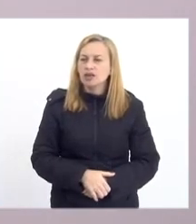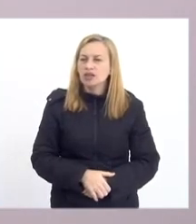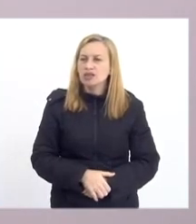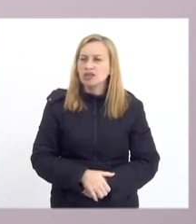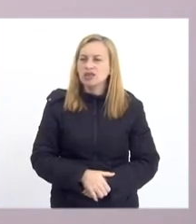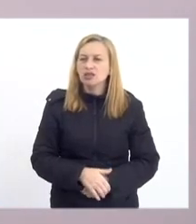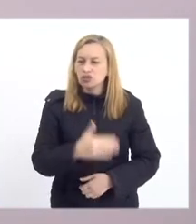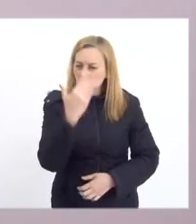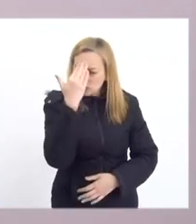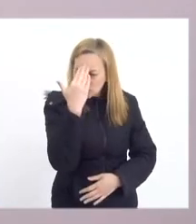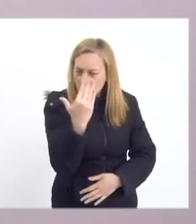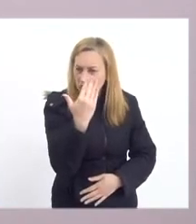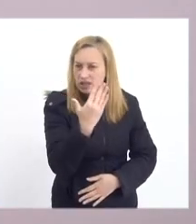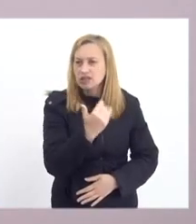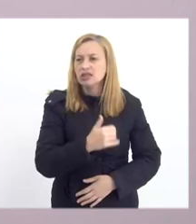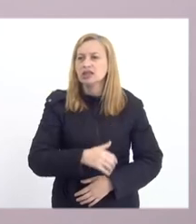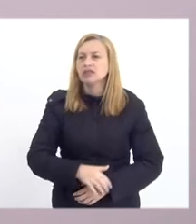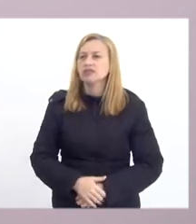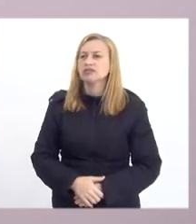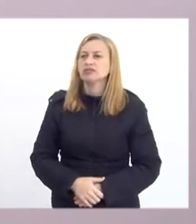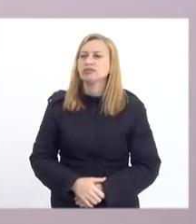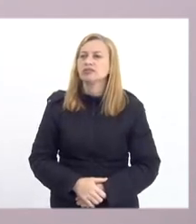Quero agradecer.